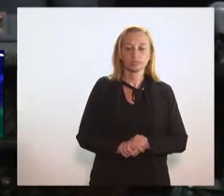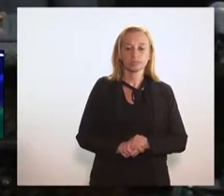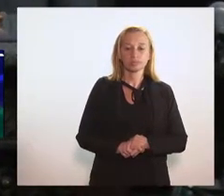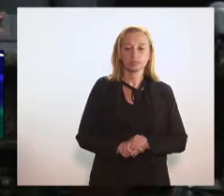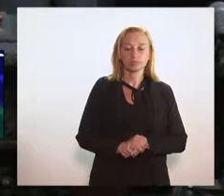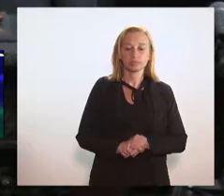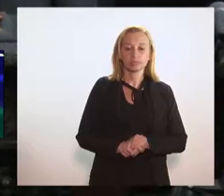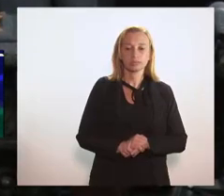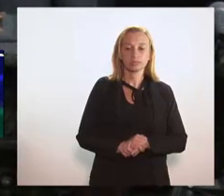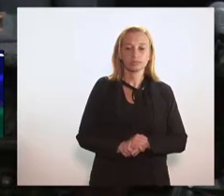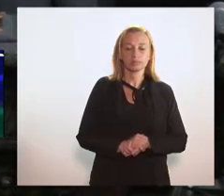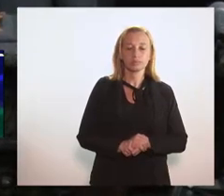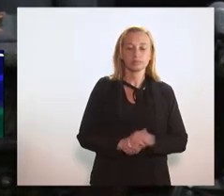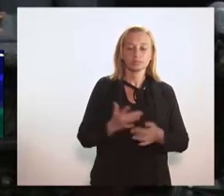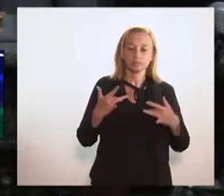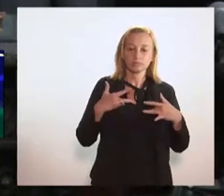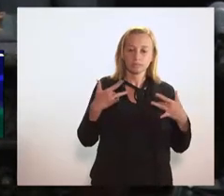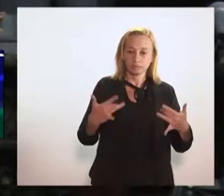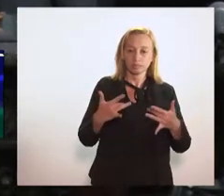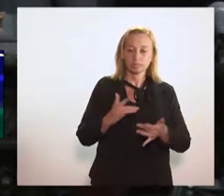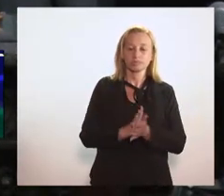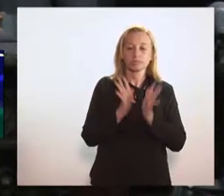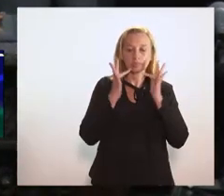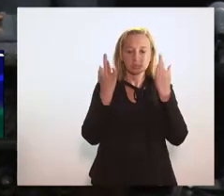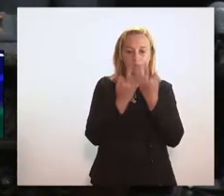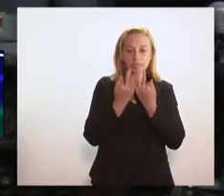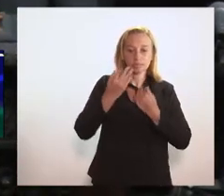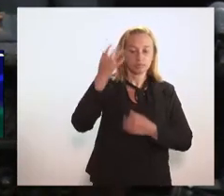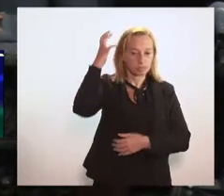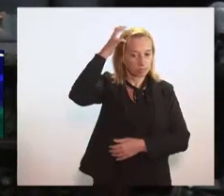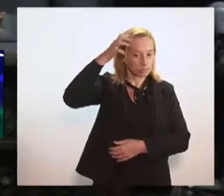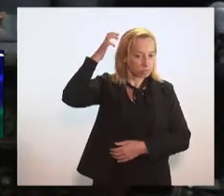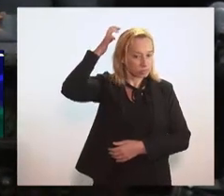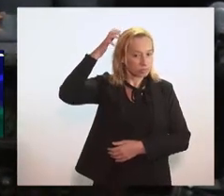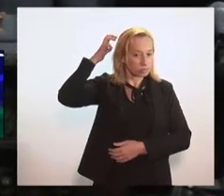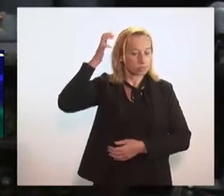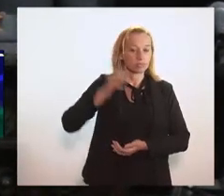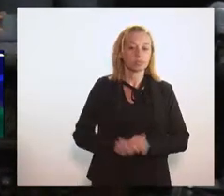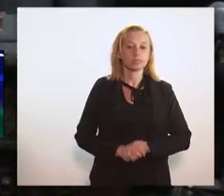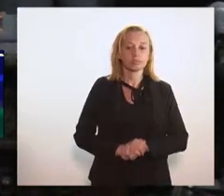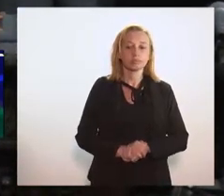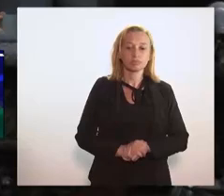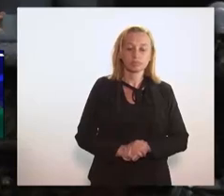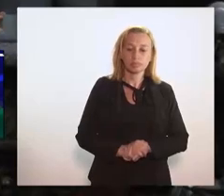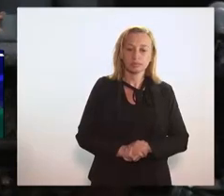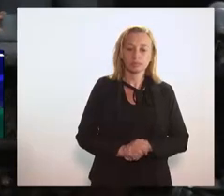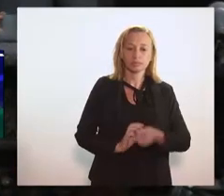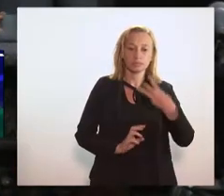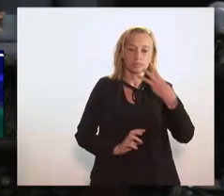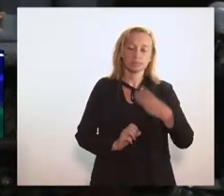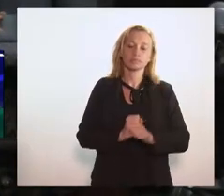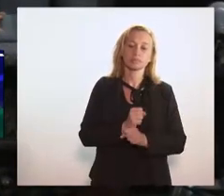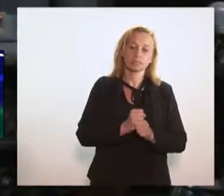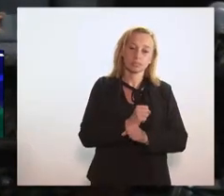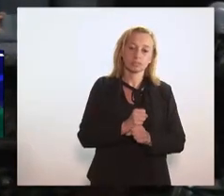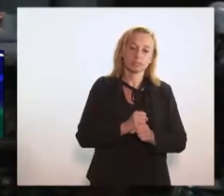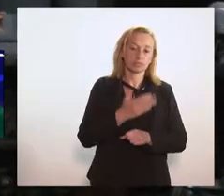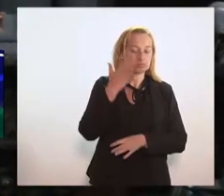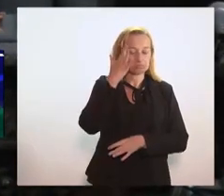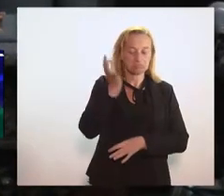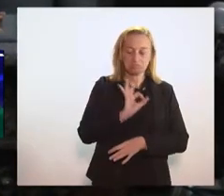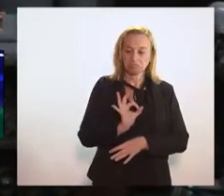tecer a minha solidariedade à família de Marielle Franco, que completa 3 anos sem